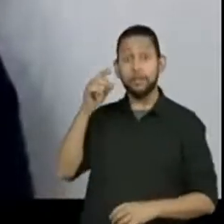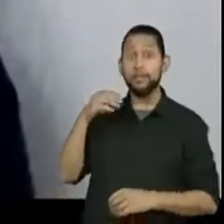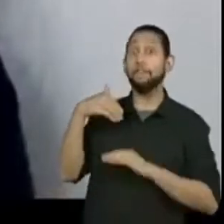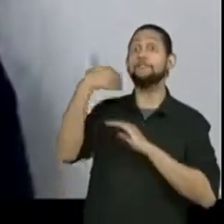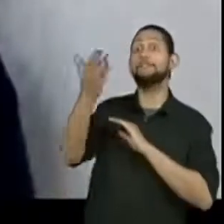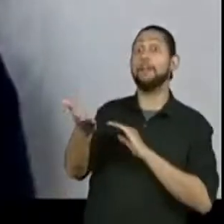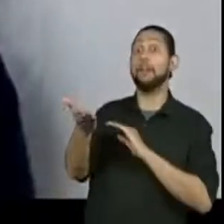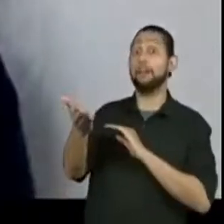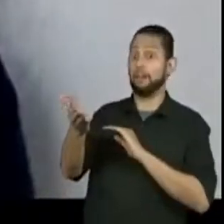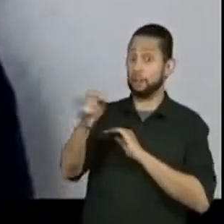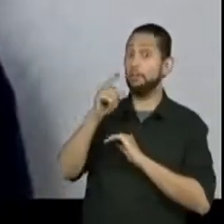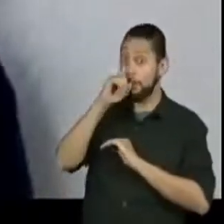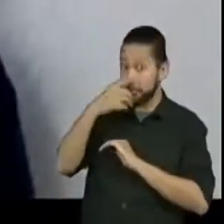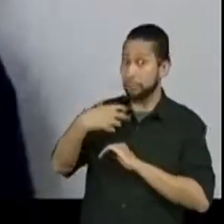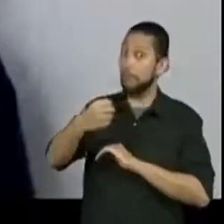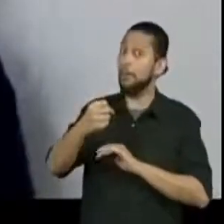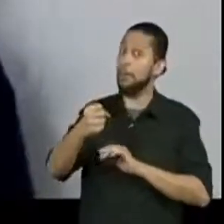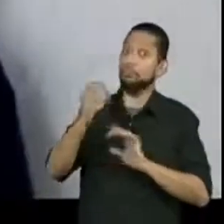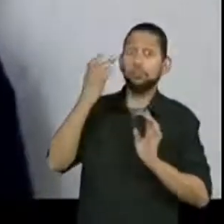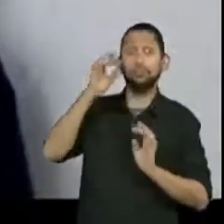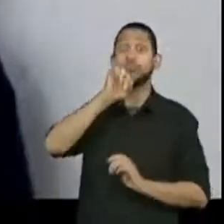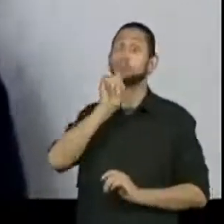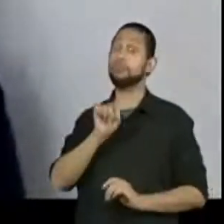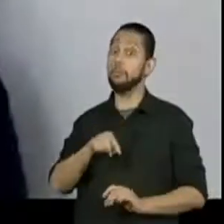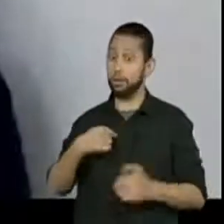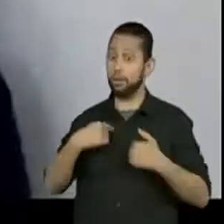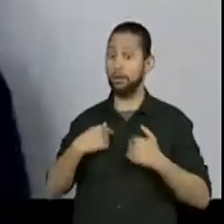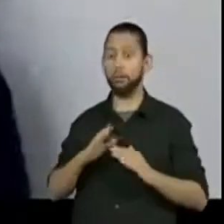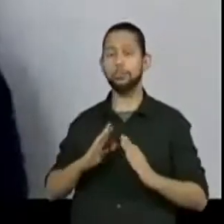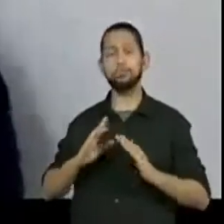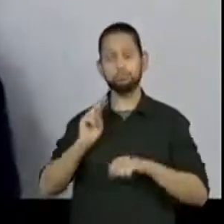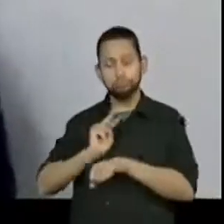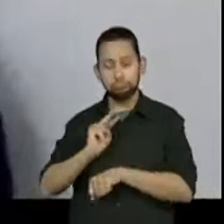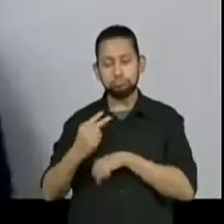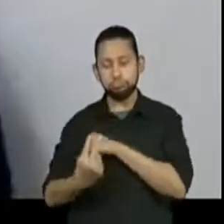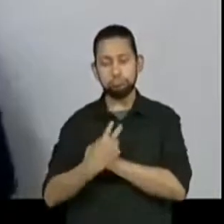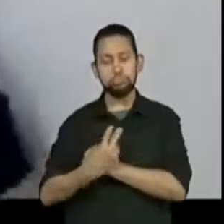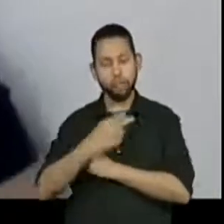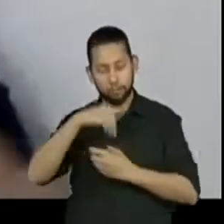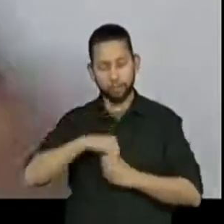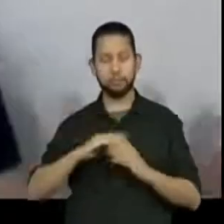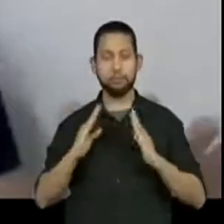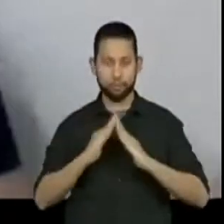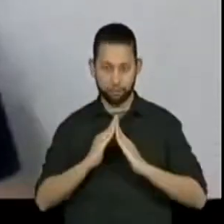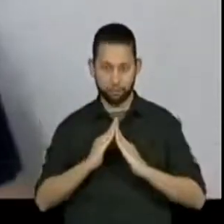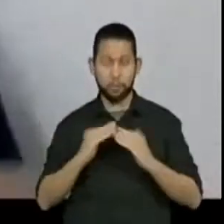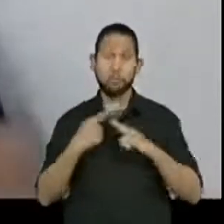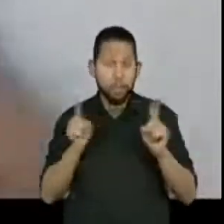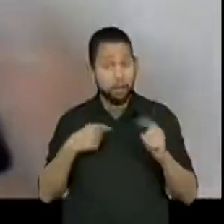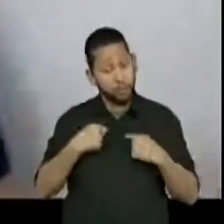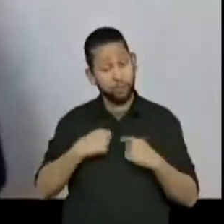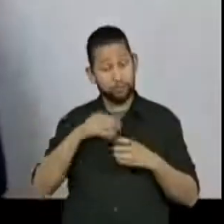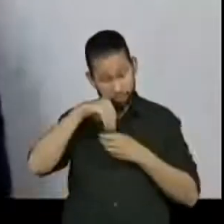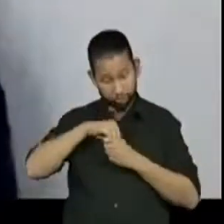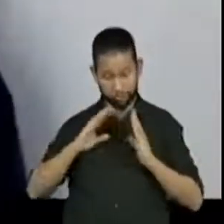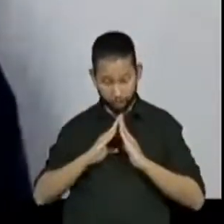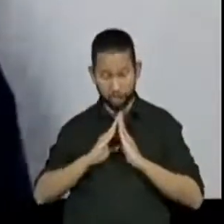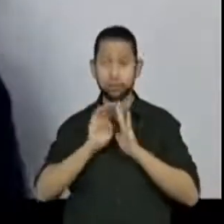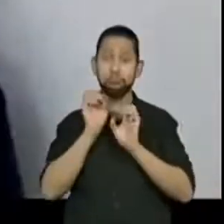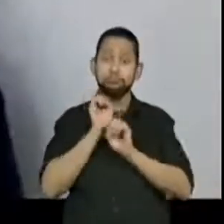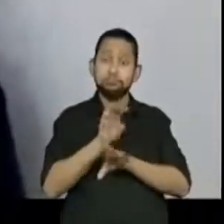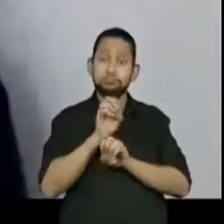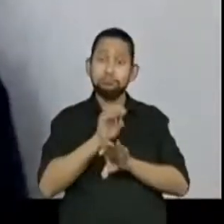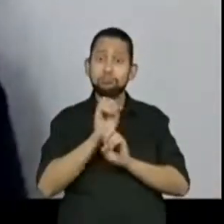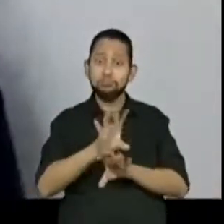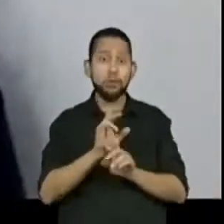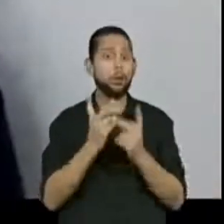fora. A aula vai acontecer aqui na minha casa, mas o aprendizado é o mesmo como se eu estivesse